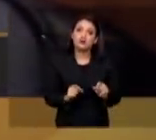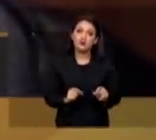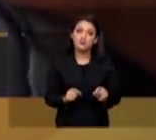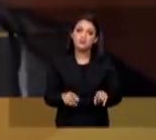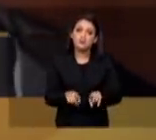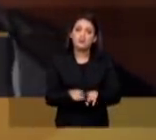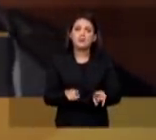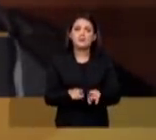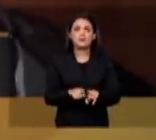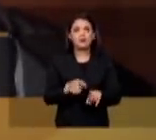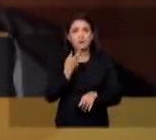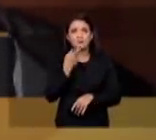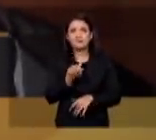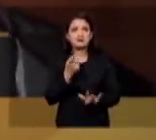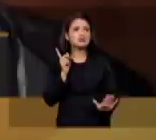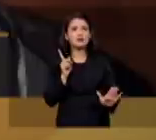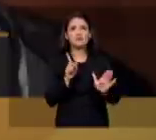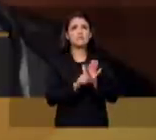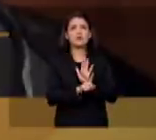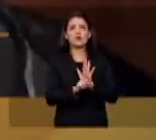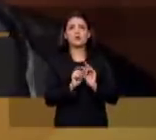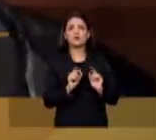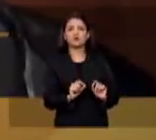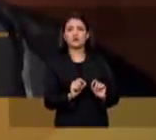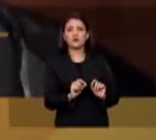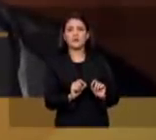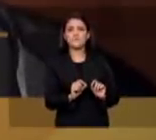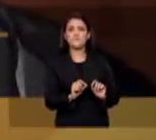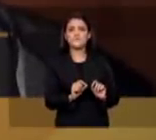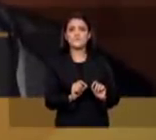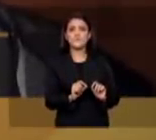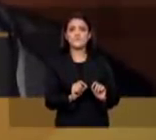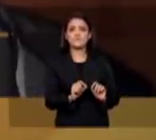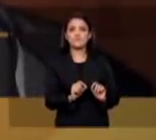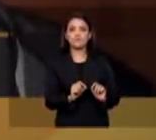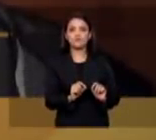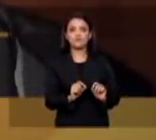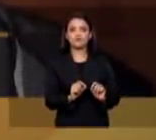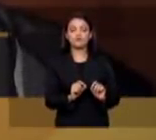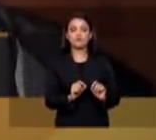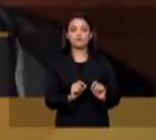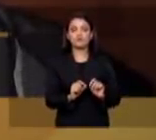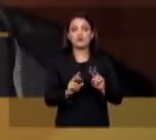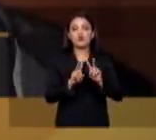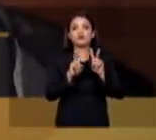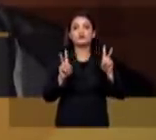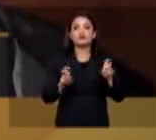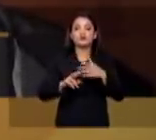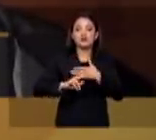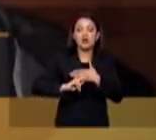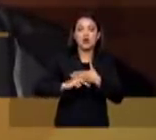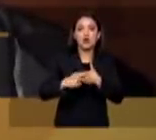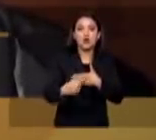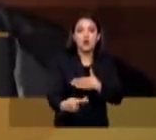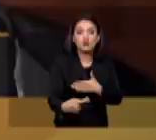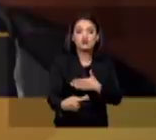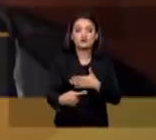agravante no ponto, questionamento, no que diz respeito à projeção dos efeitos da